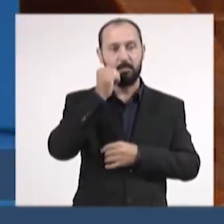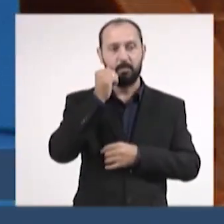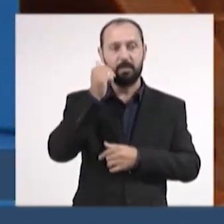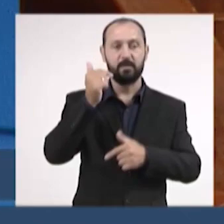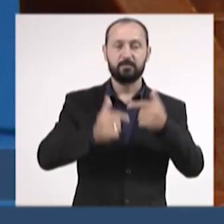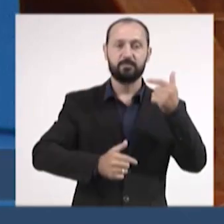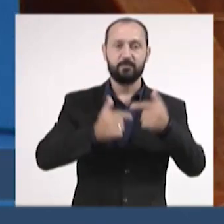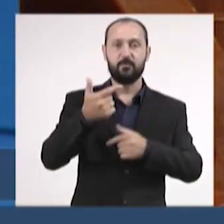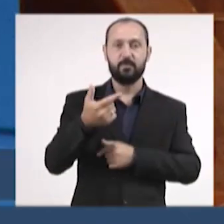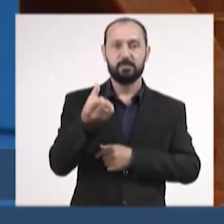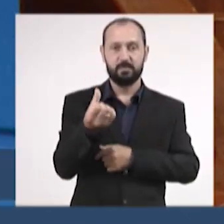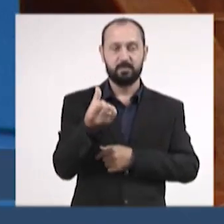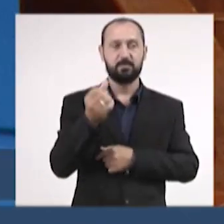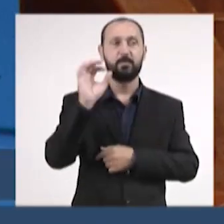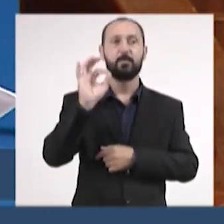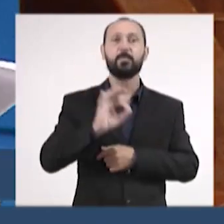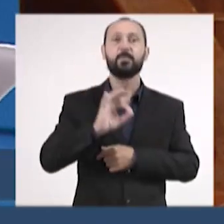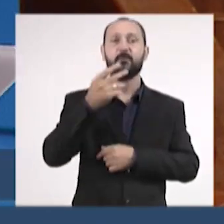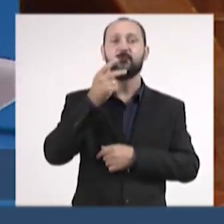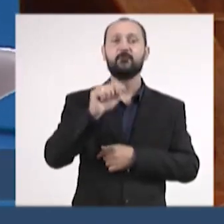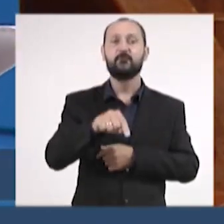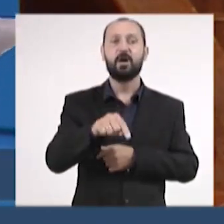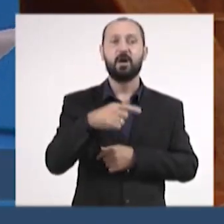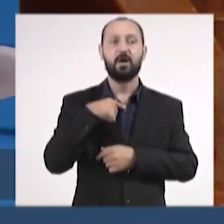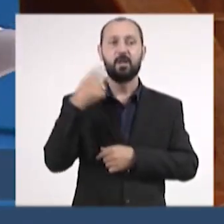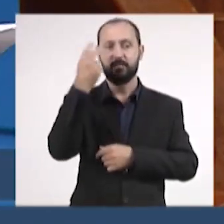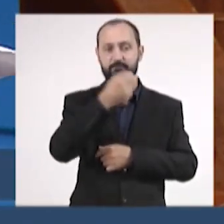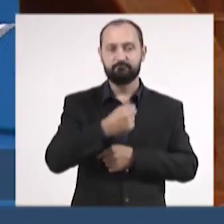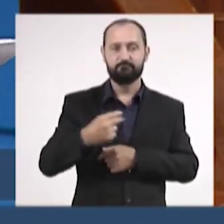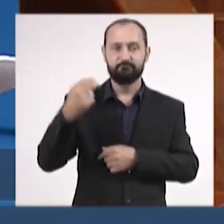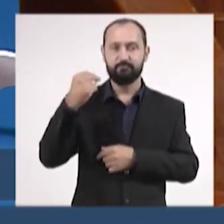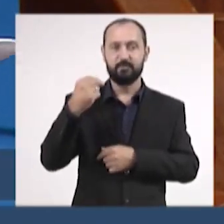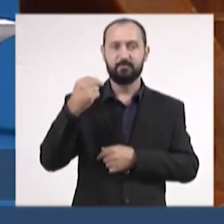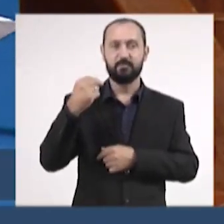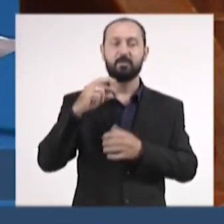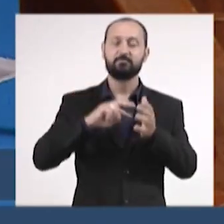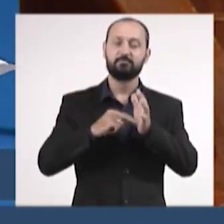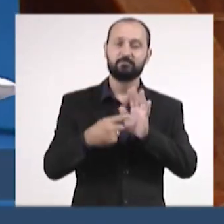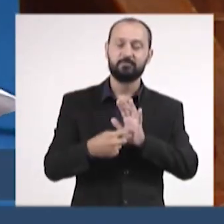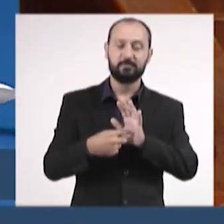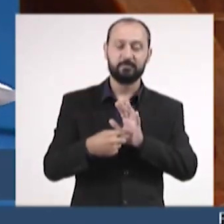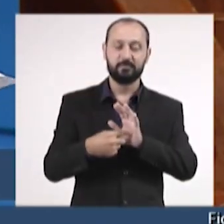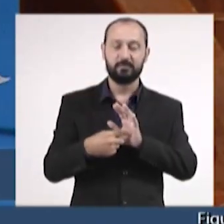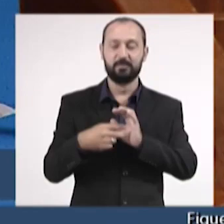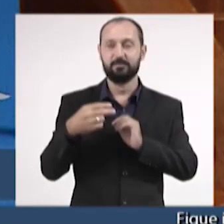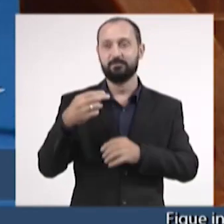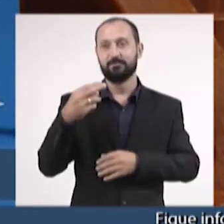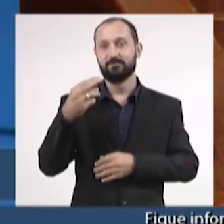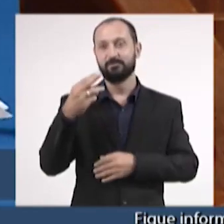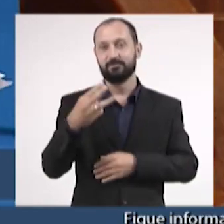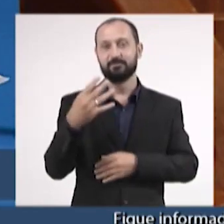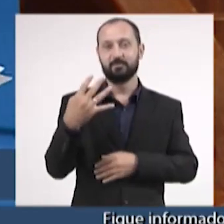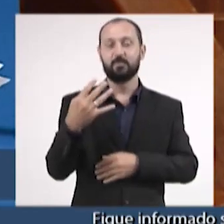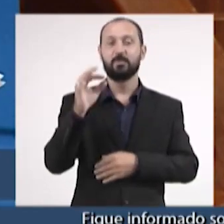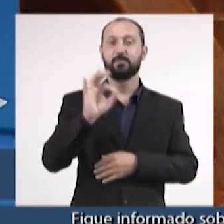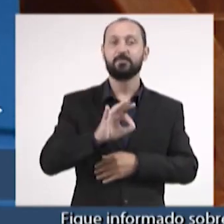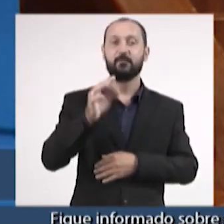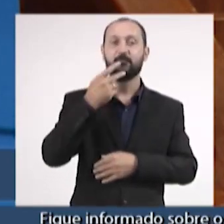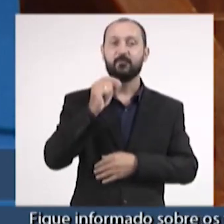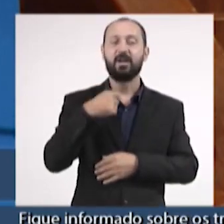política, 26% referem ao assédio, à violência simbólica, e 34%